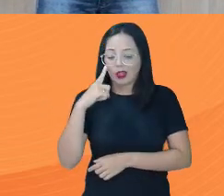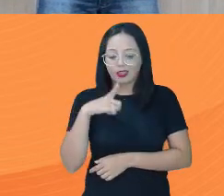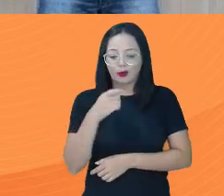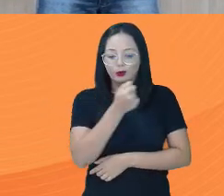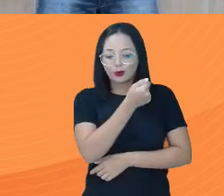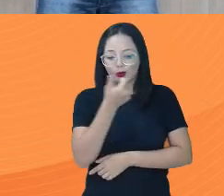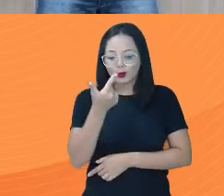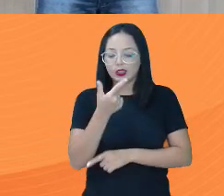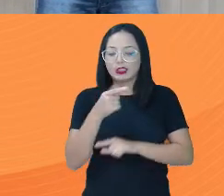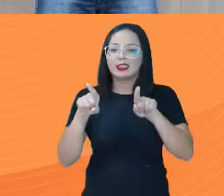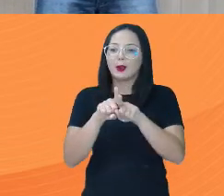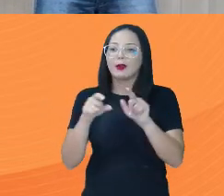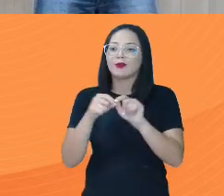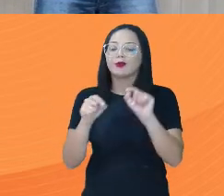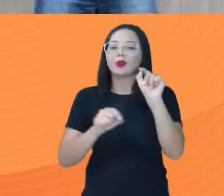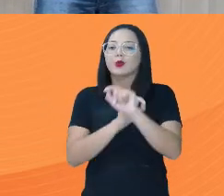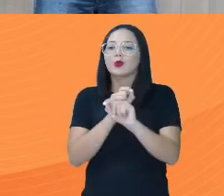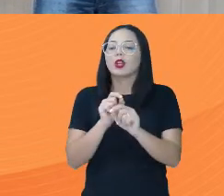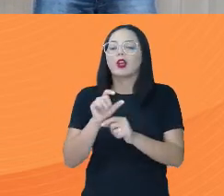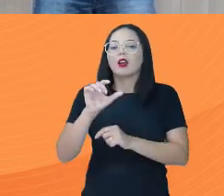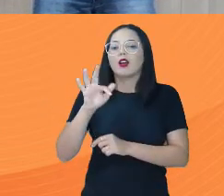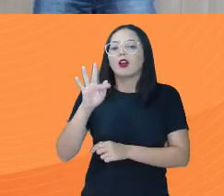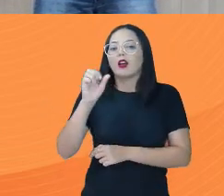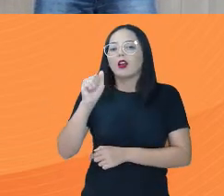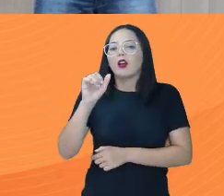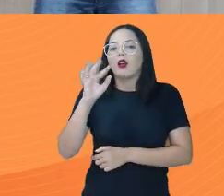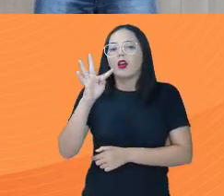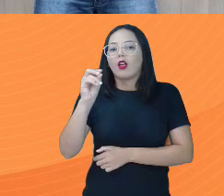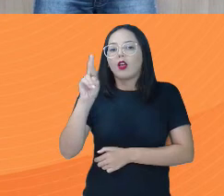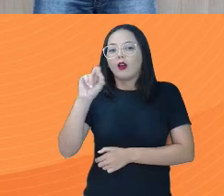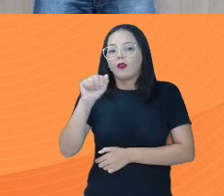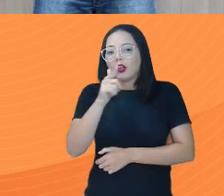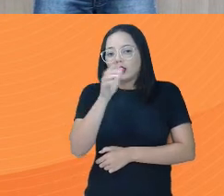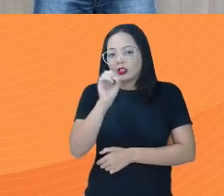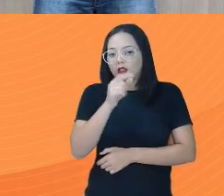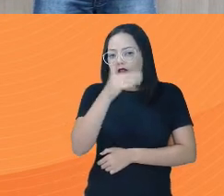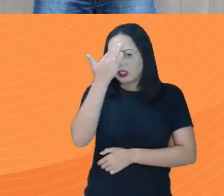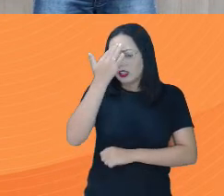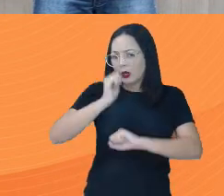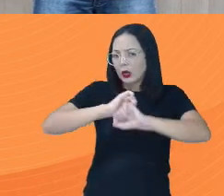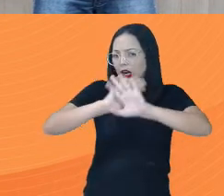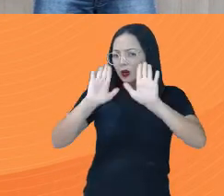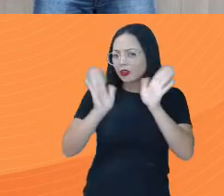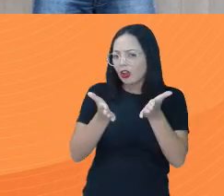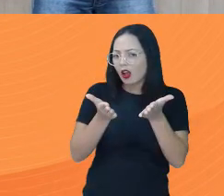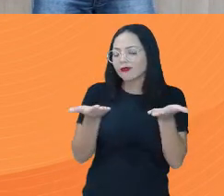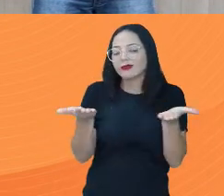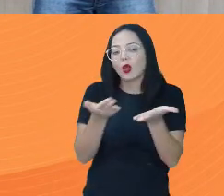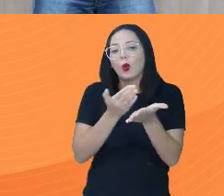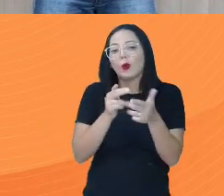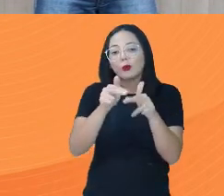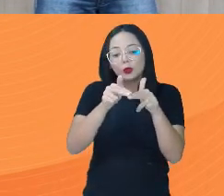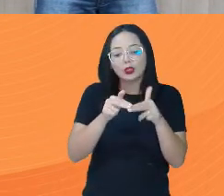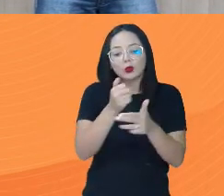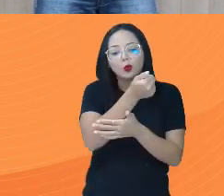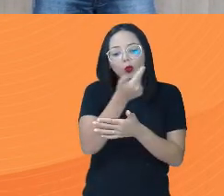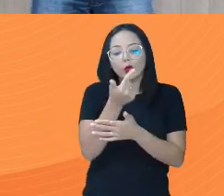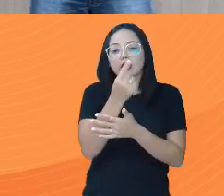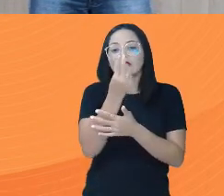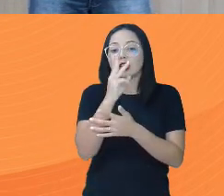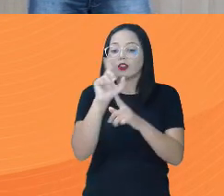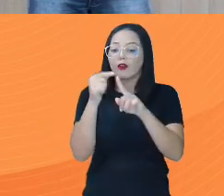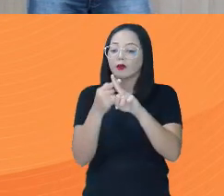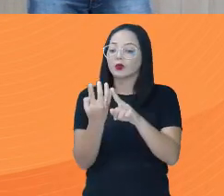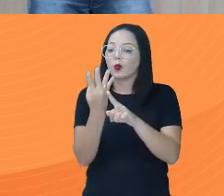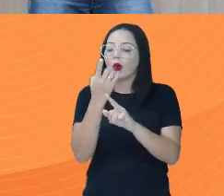12 e efetuei uma fatoração. Deu para começar a entender aí? Então, o 12, o 3 vezes